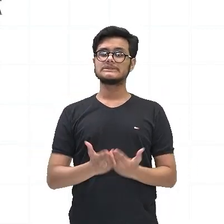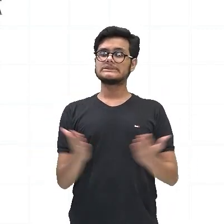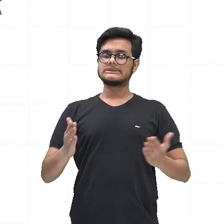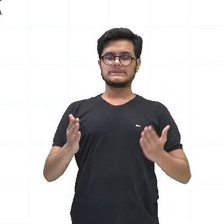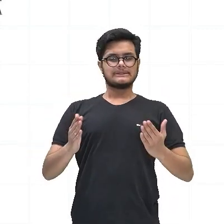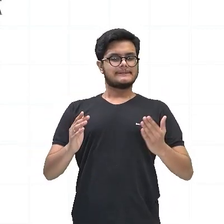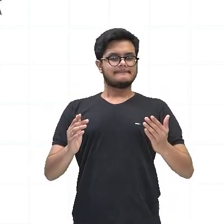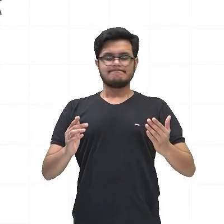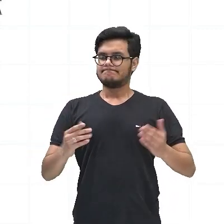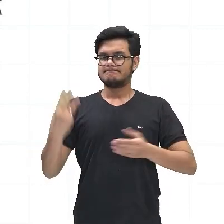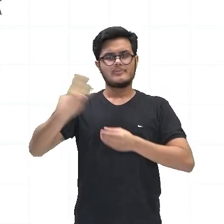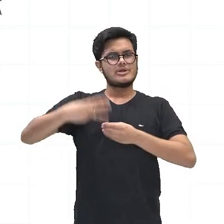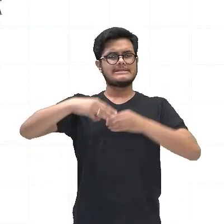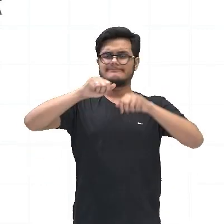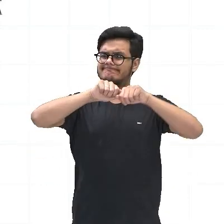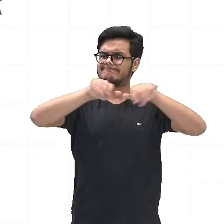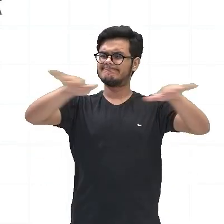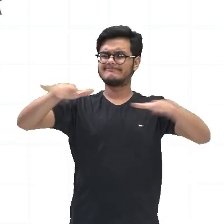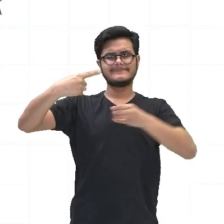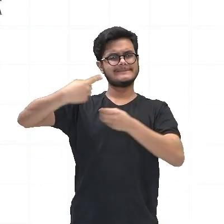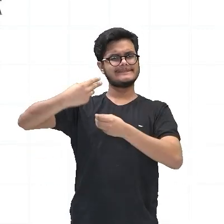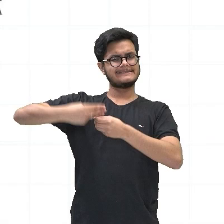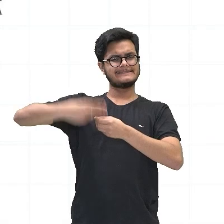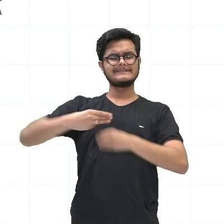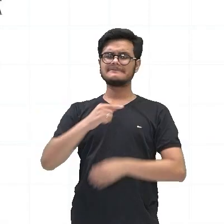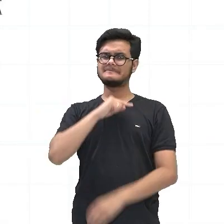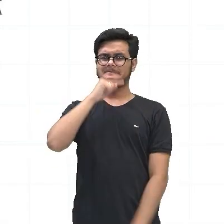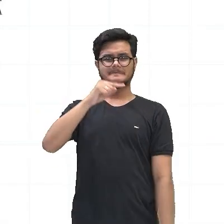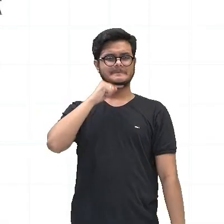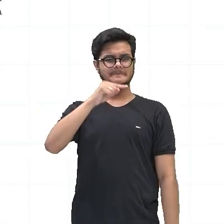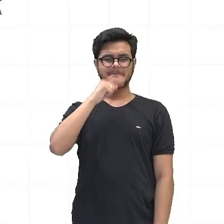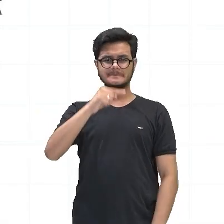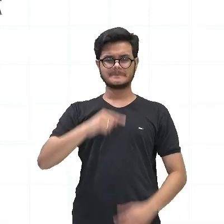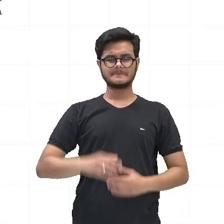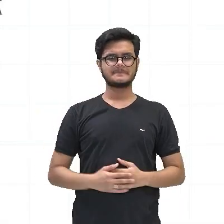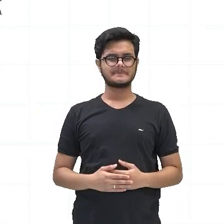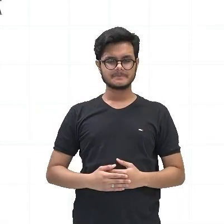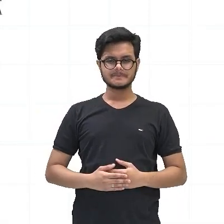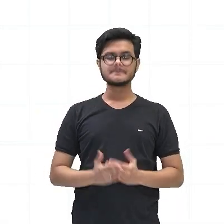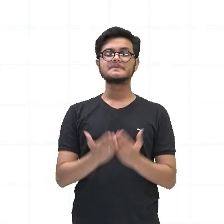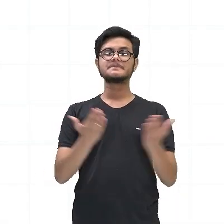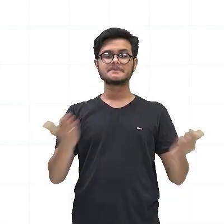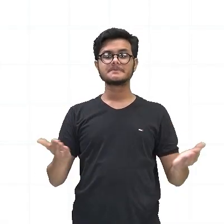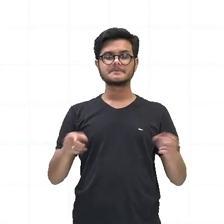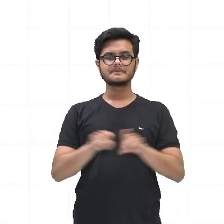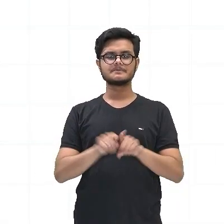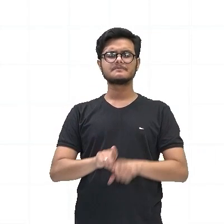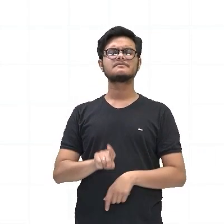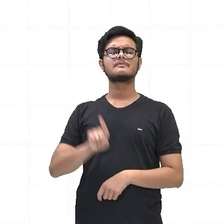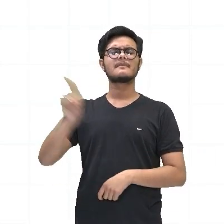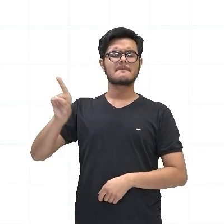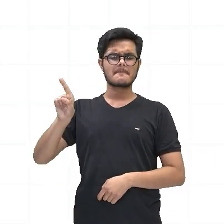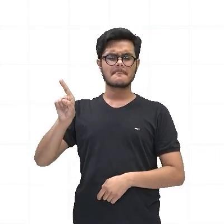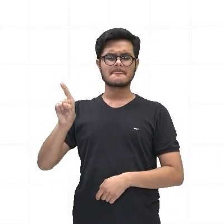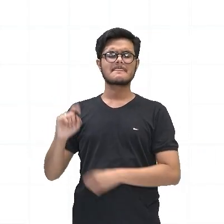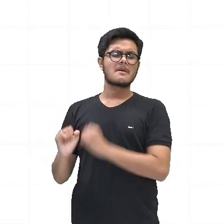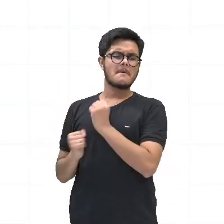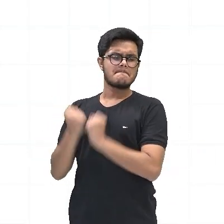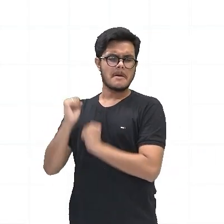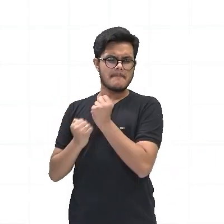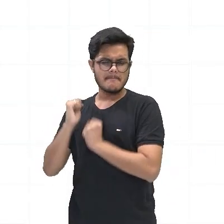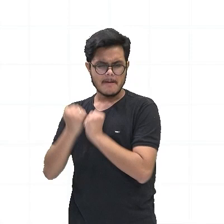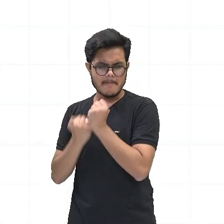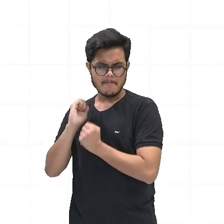consegue abastecer todos os municípios do Amazonas. A gente vê aí ainda as termoelétricas. Elas